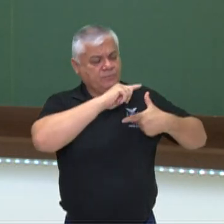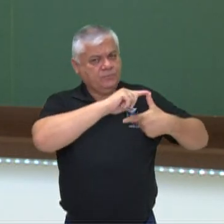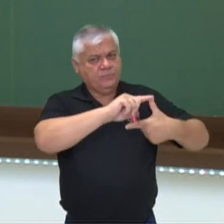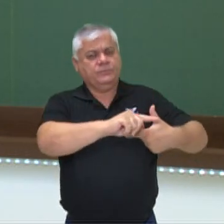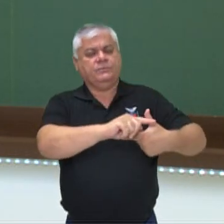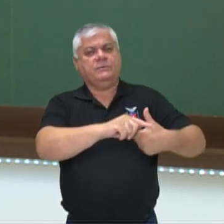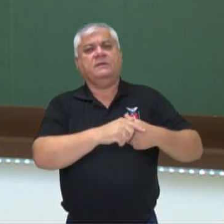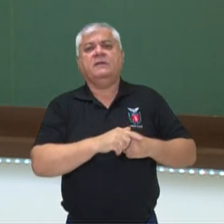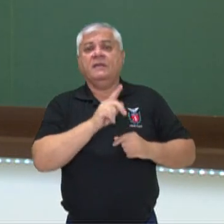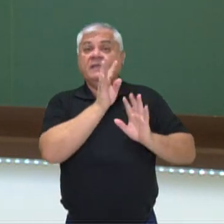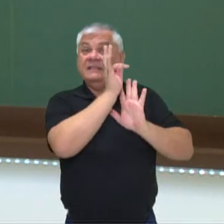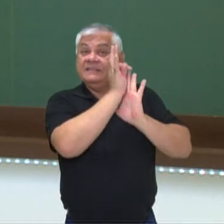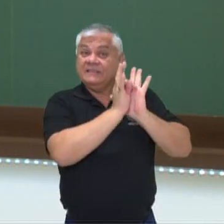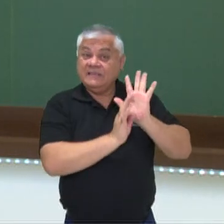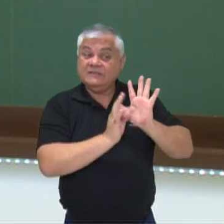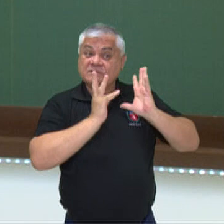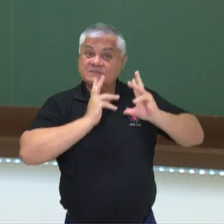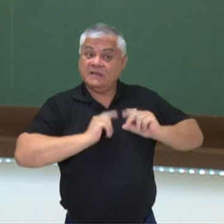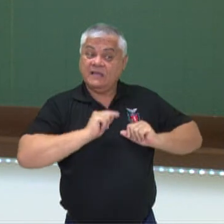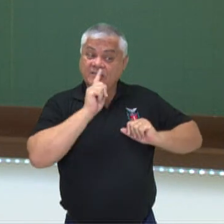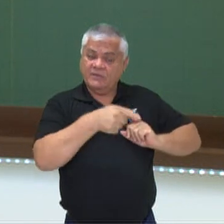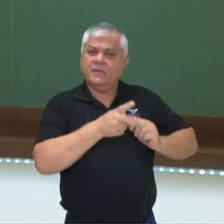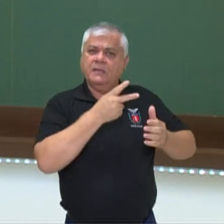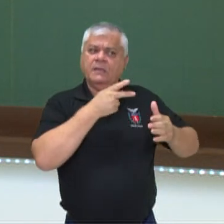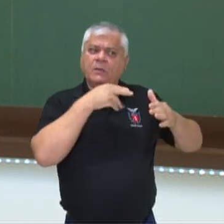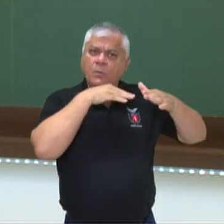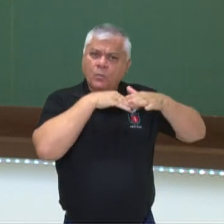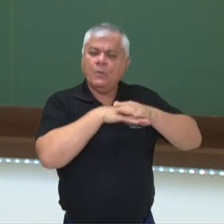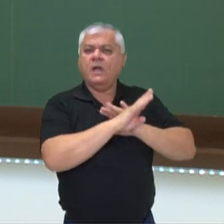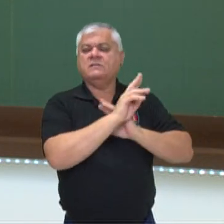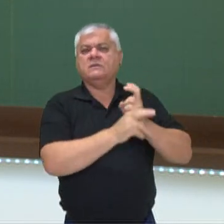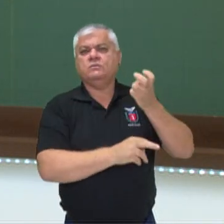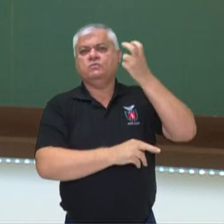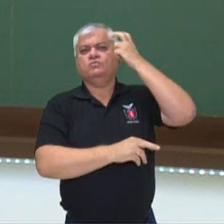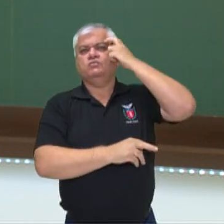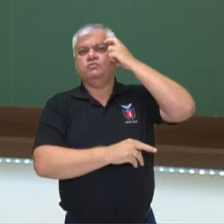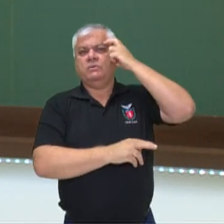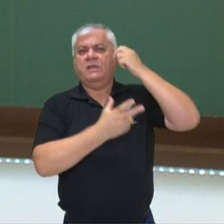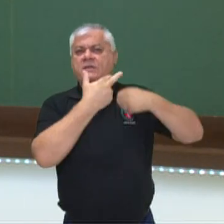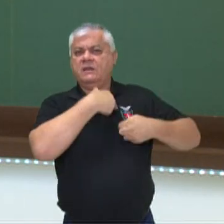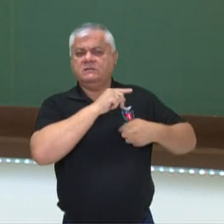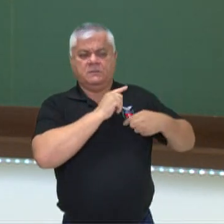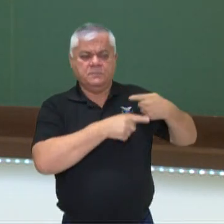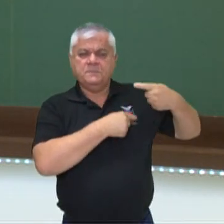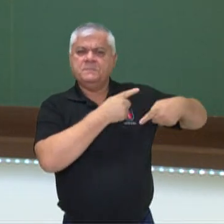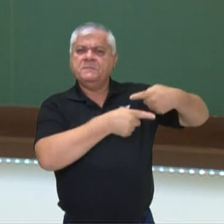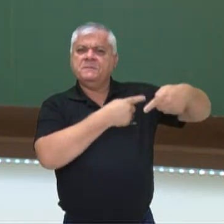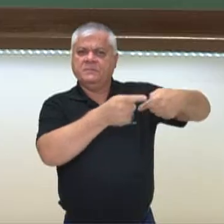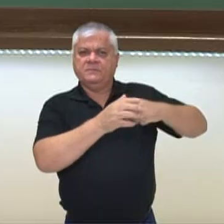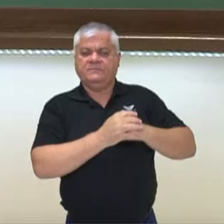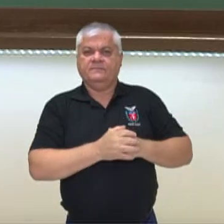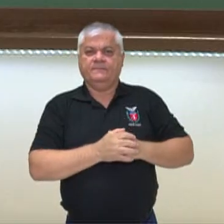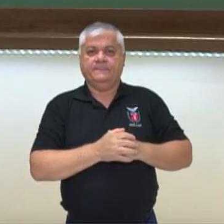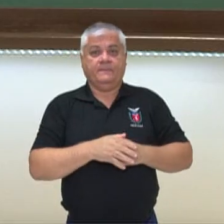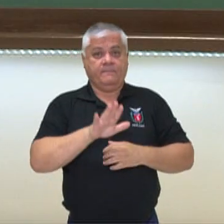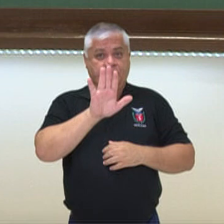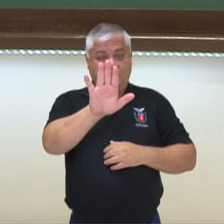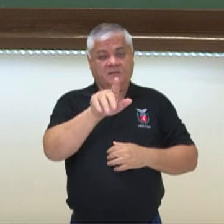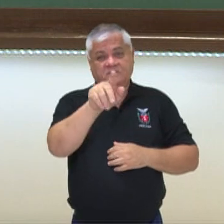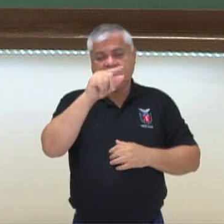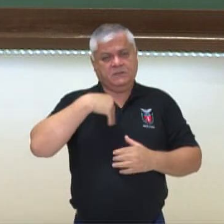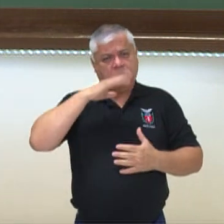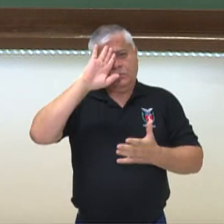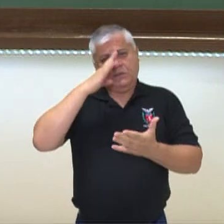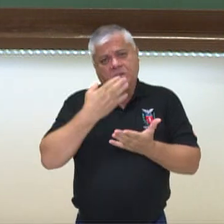O texto sagrado é uma forma de preservar a cultura e a religiosidade. Agora, mesmo que você não acredite